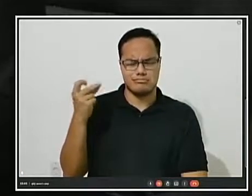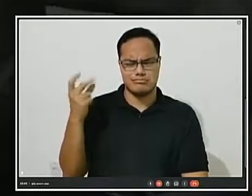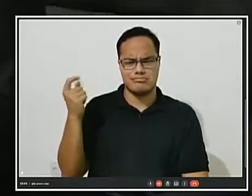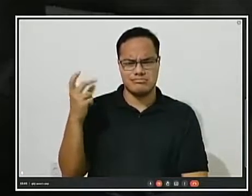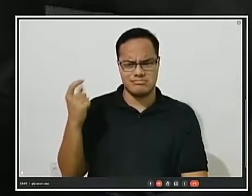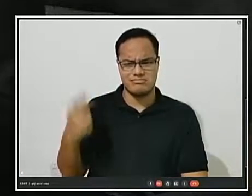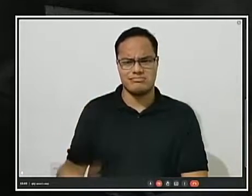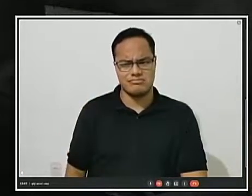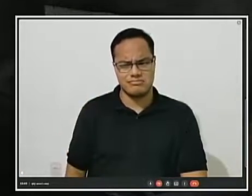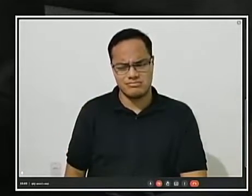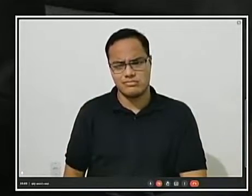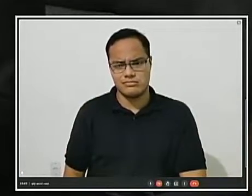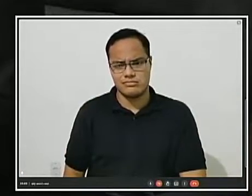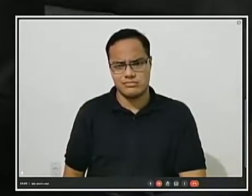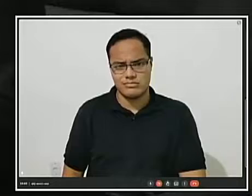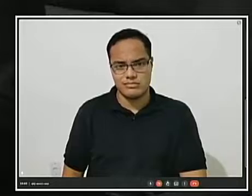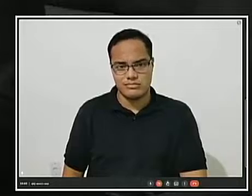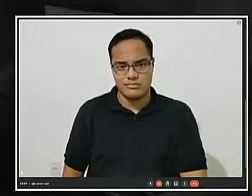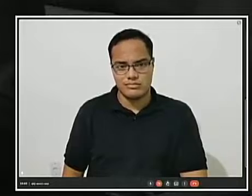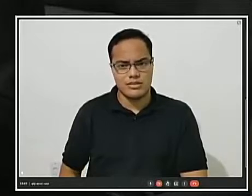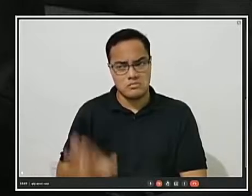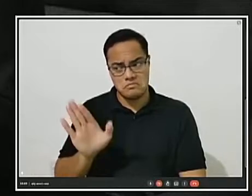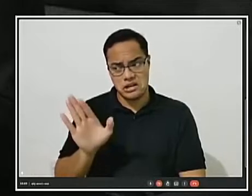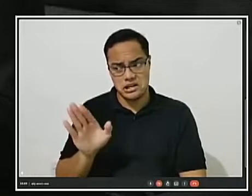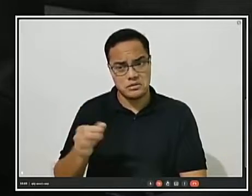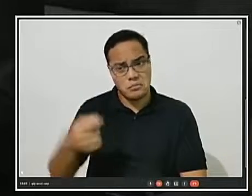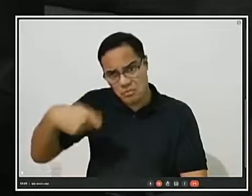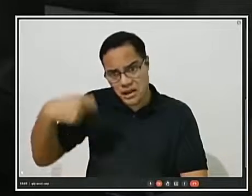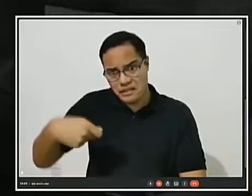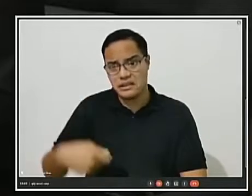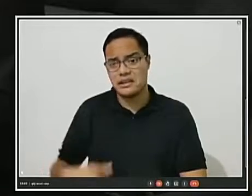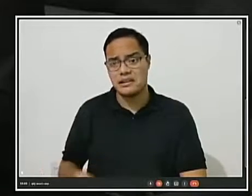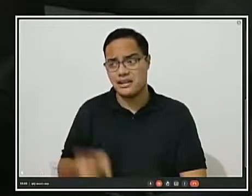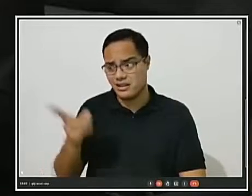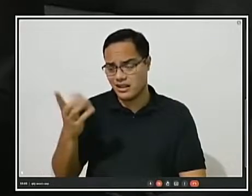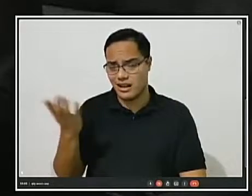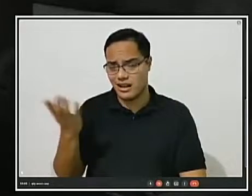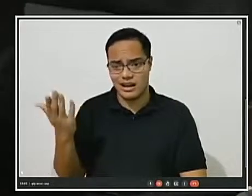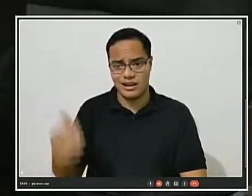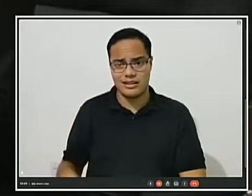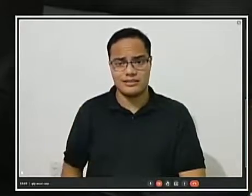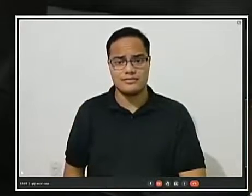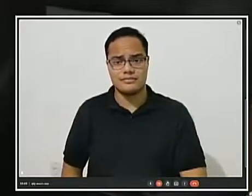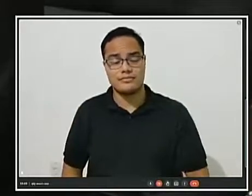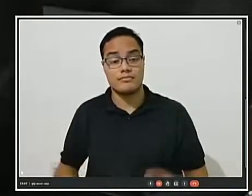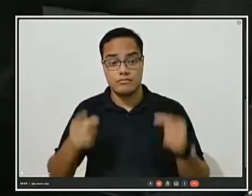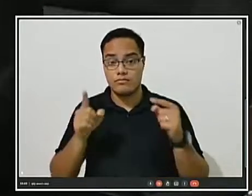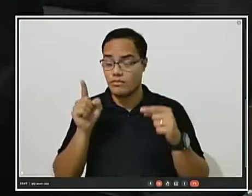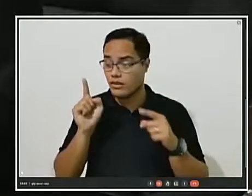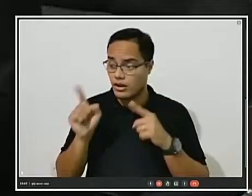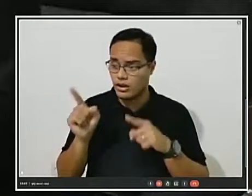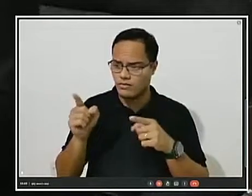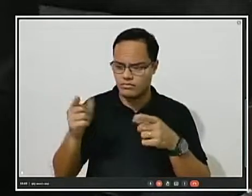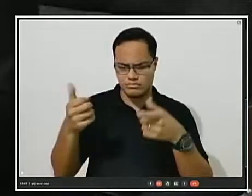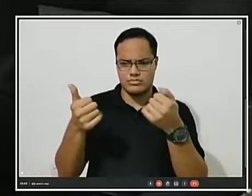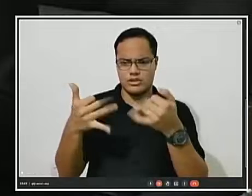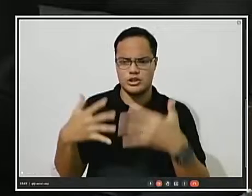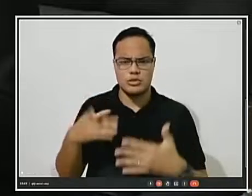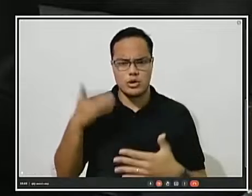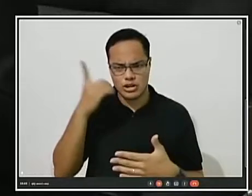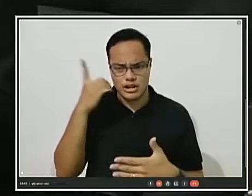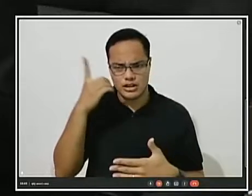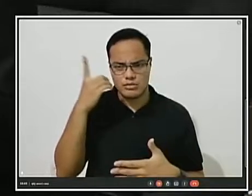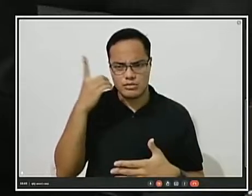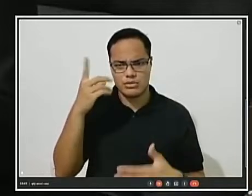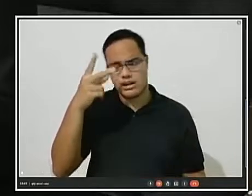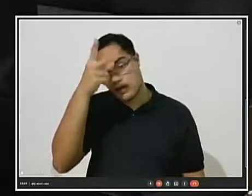e eu acho que não fez mais que a obrigação se vocês e retratou aí a a deputado a prefeito